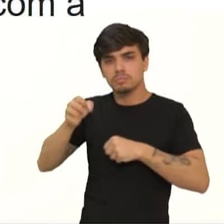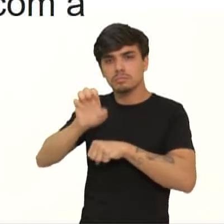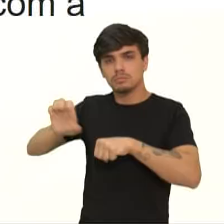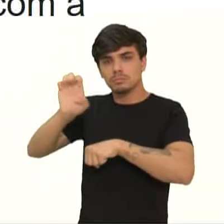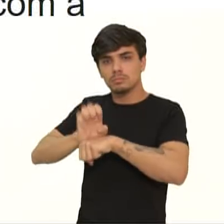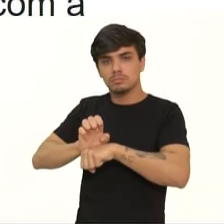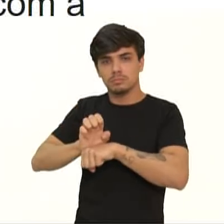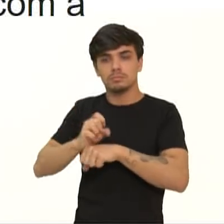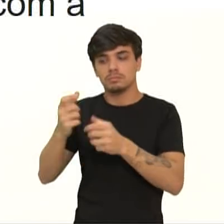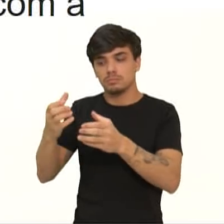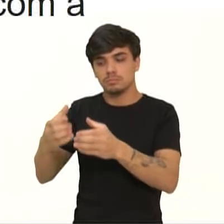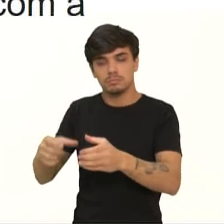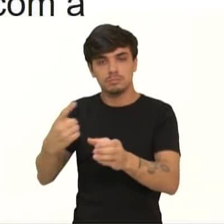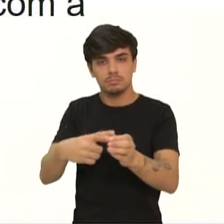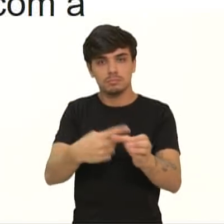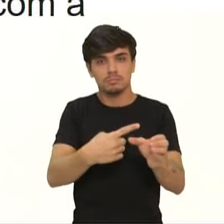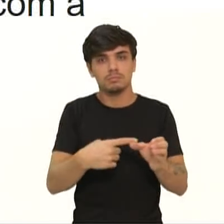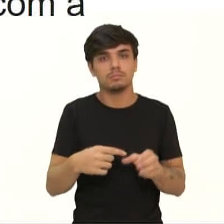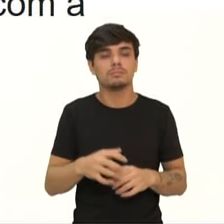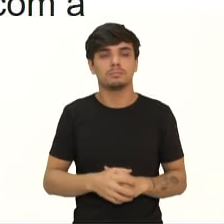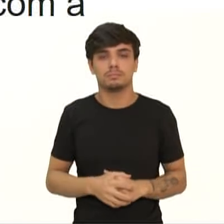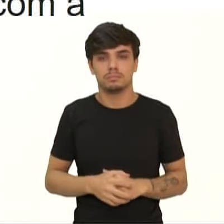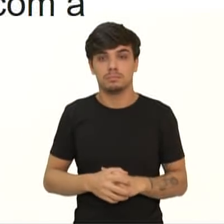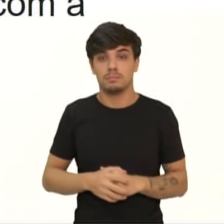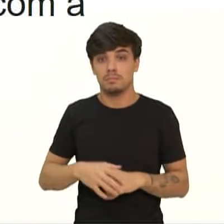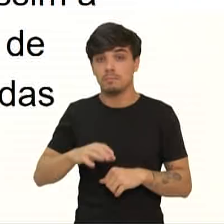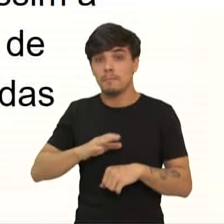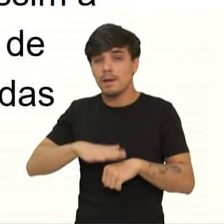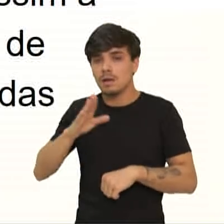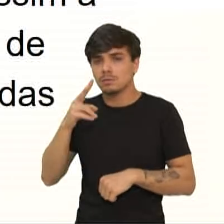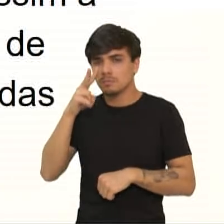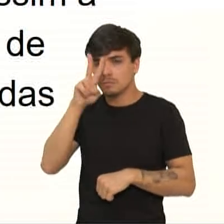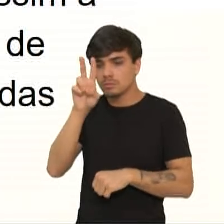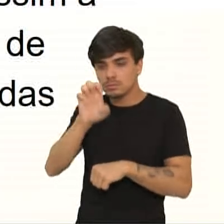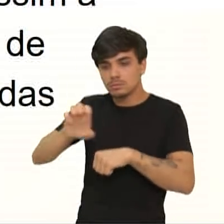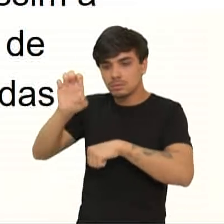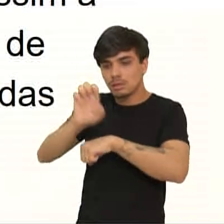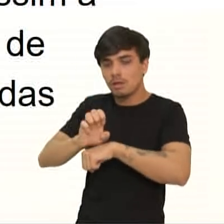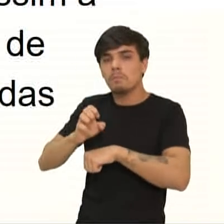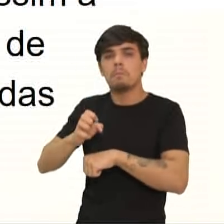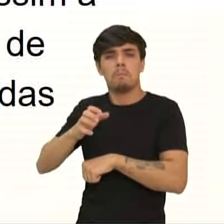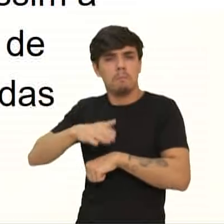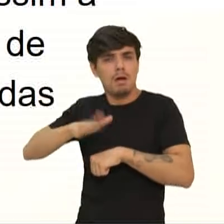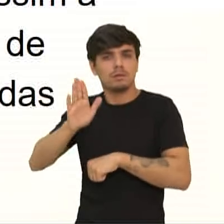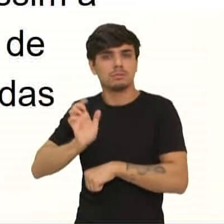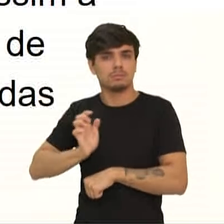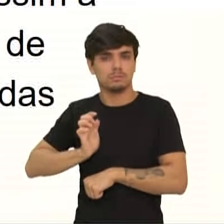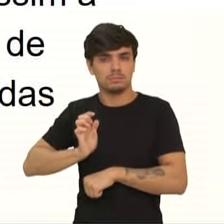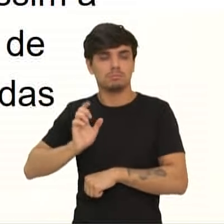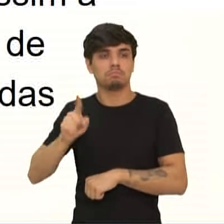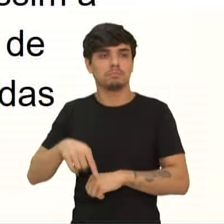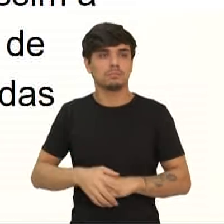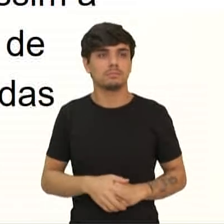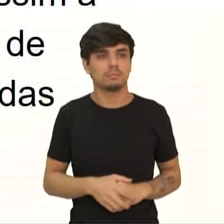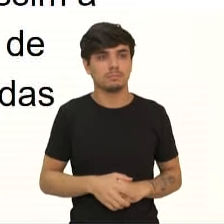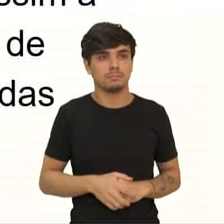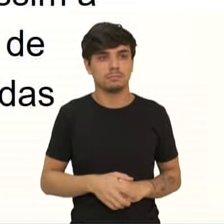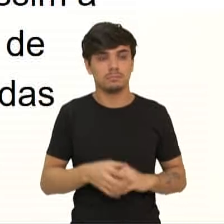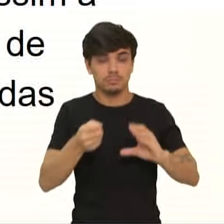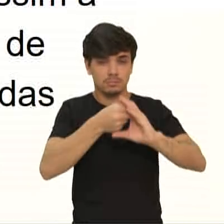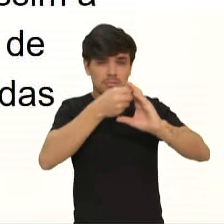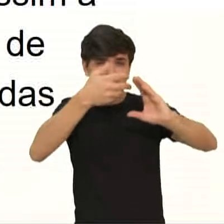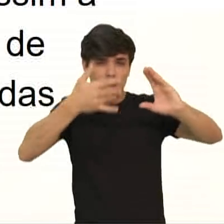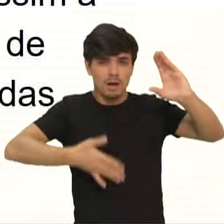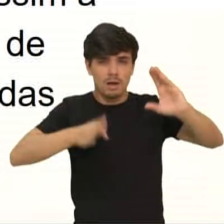Quanto mais forte o estado, mais rico ele era. Vamos lá, as características do mercantilismo.